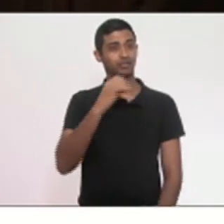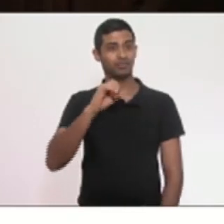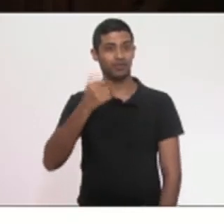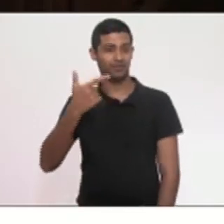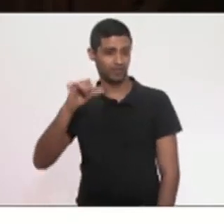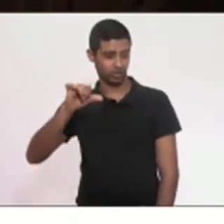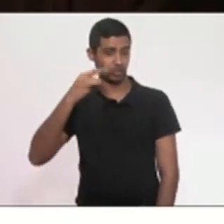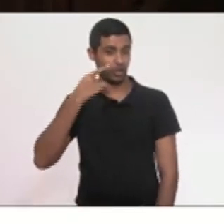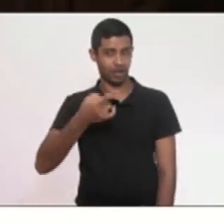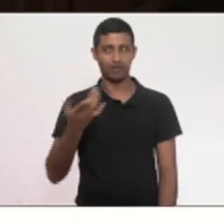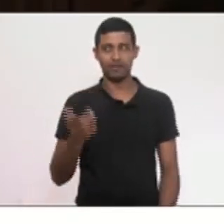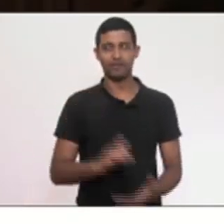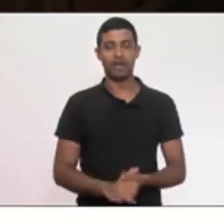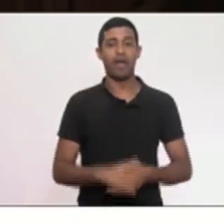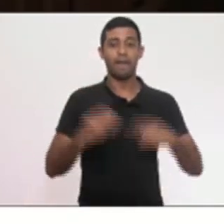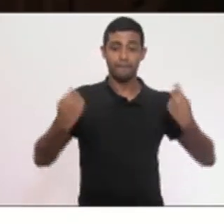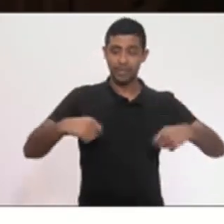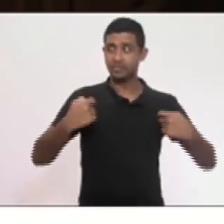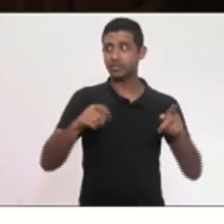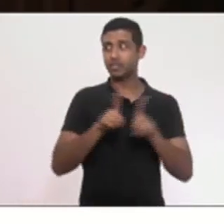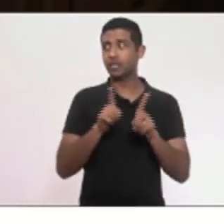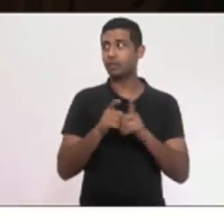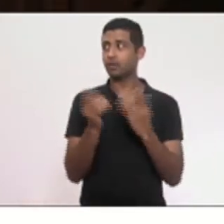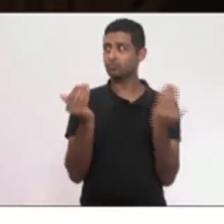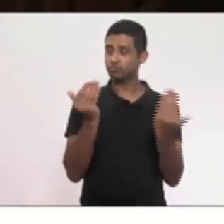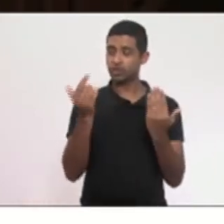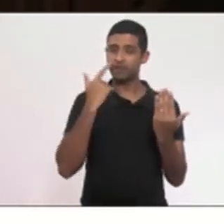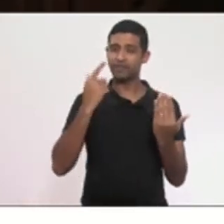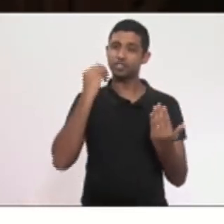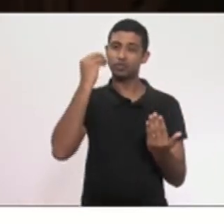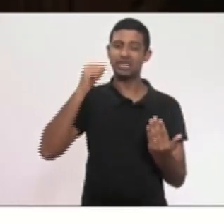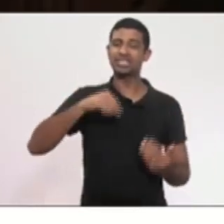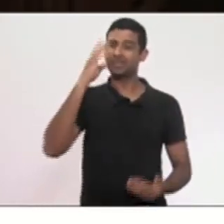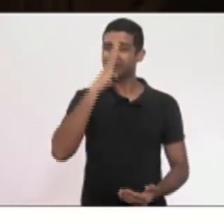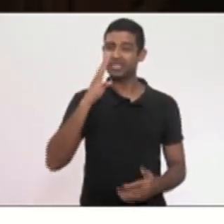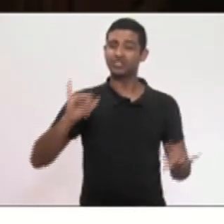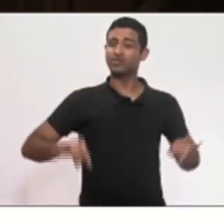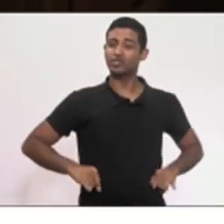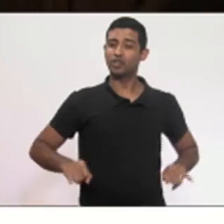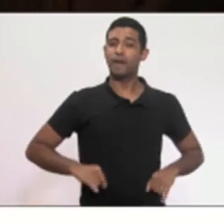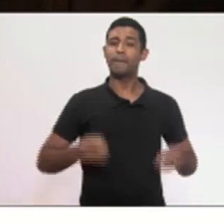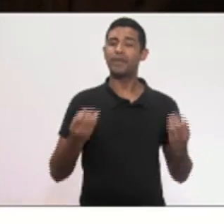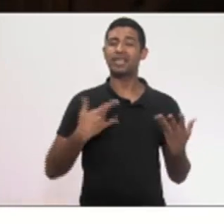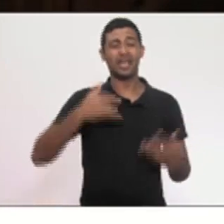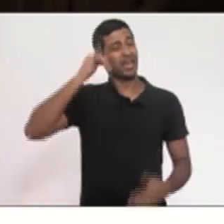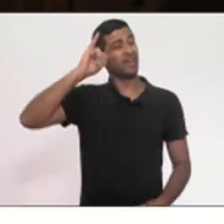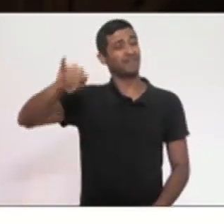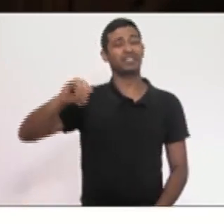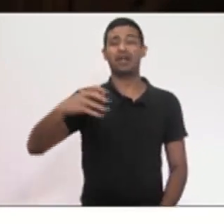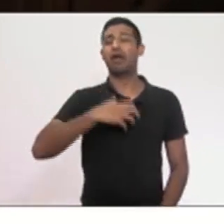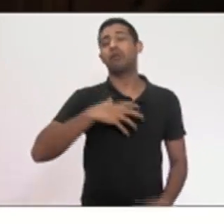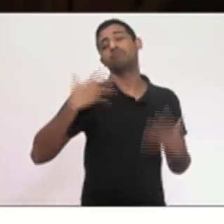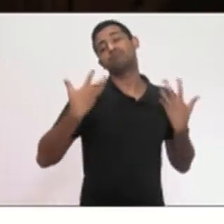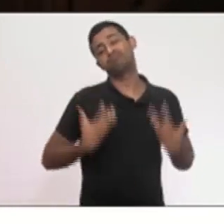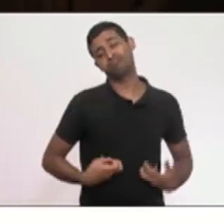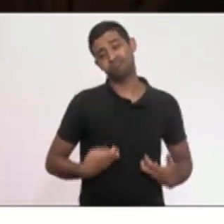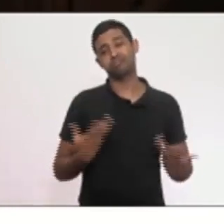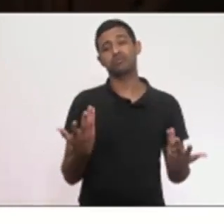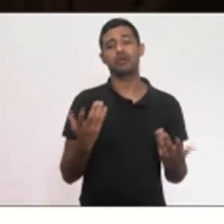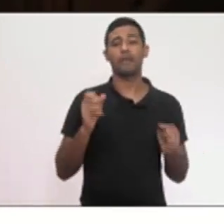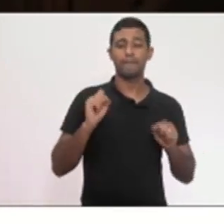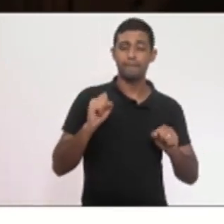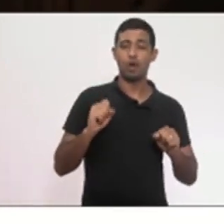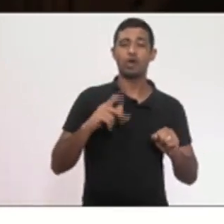plano decenal, precisa levar em conta essa experiência que o Brasil vive, para que a gente não tenha frustrações acumuladas, seja com o